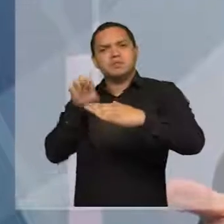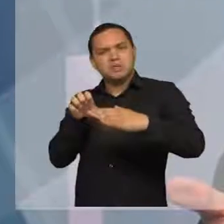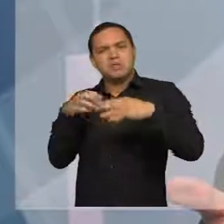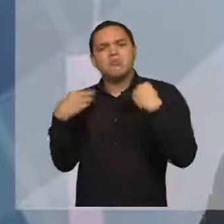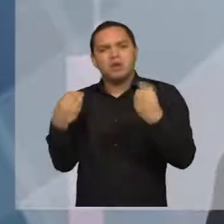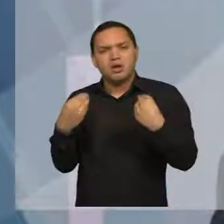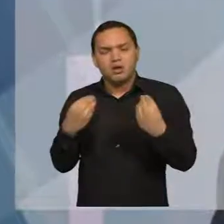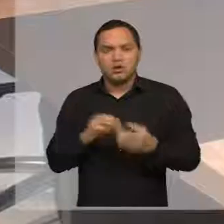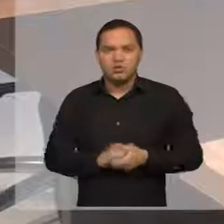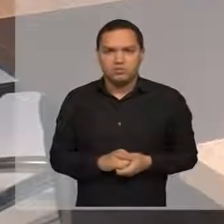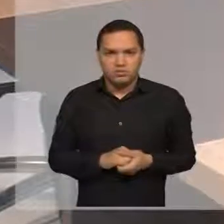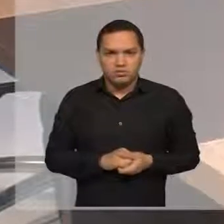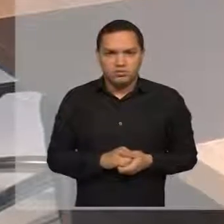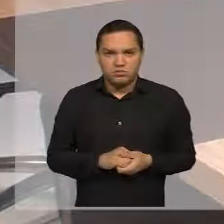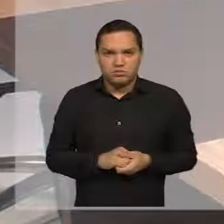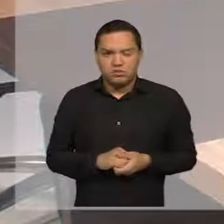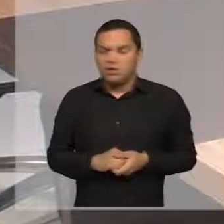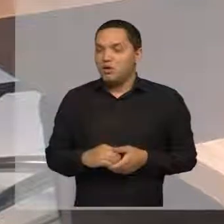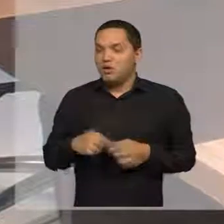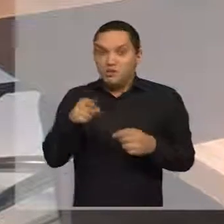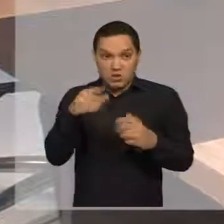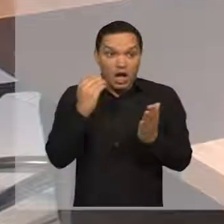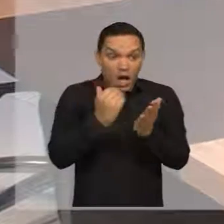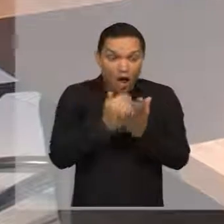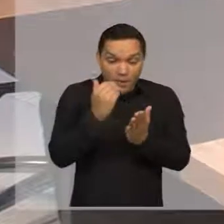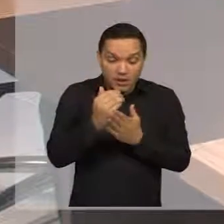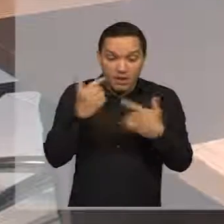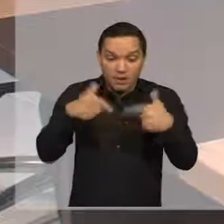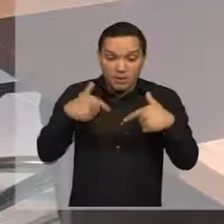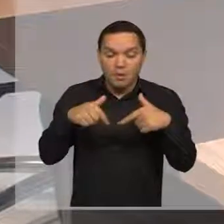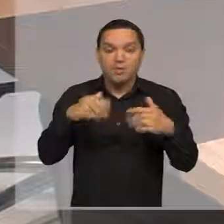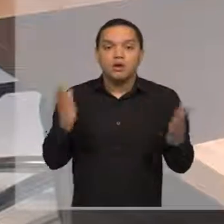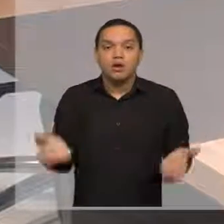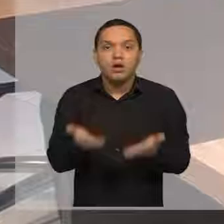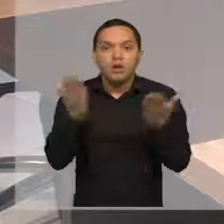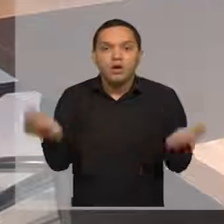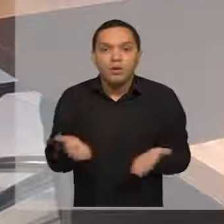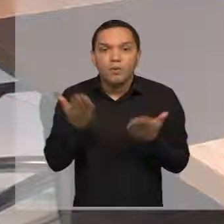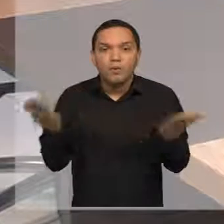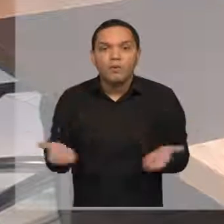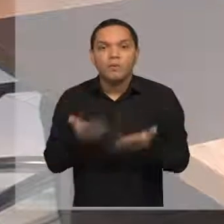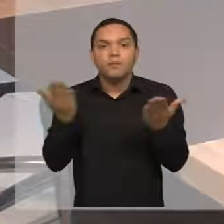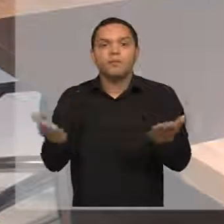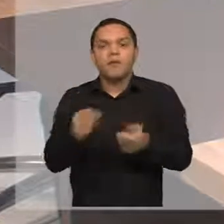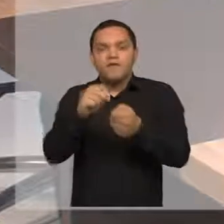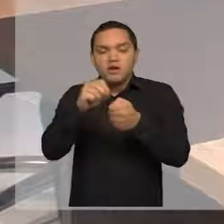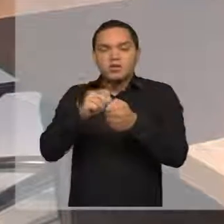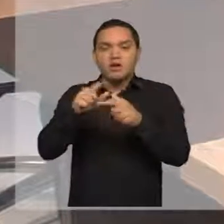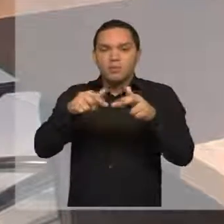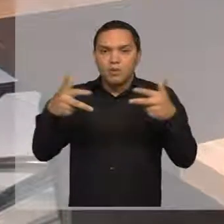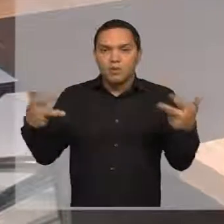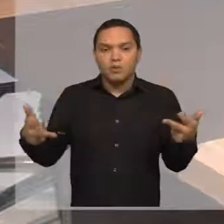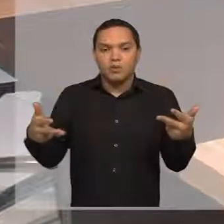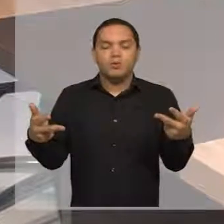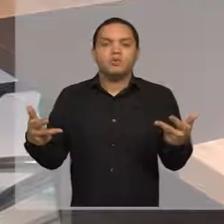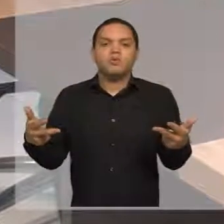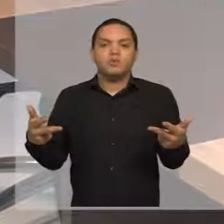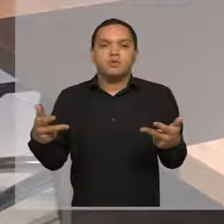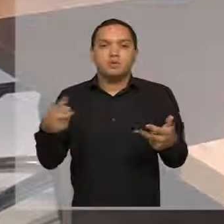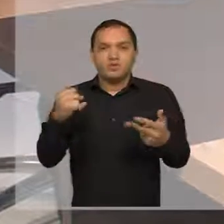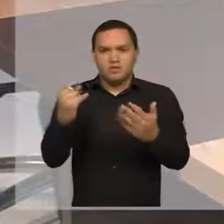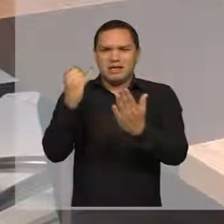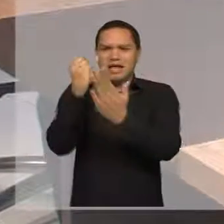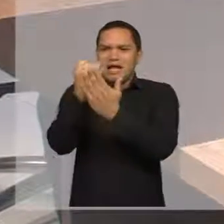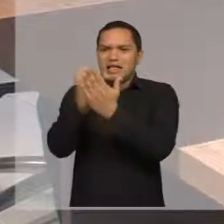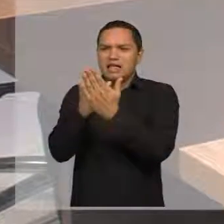dizer, se você quiser gerar posto de trabalho, você tem que incentivar a produção de mercadoria que gera o posto de trabalho. Se você incentivar